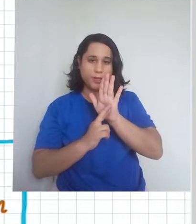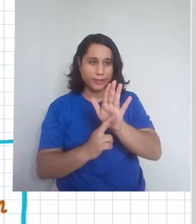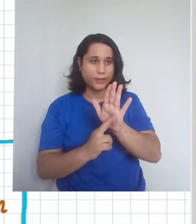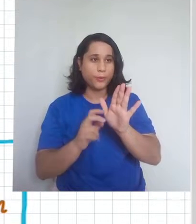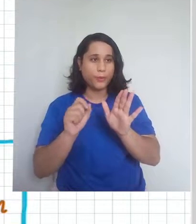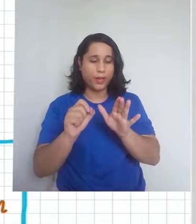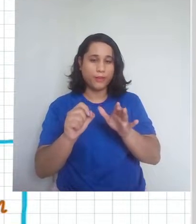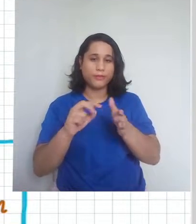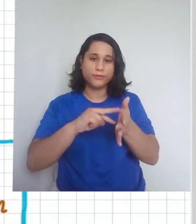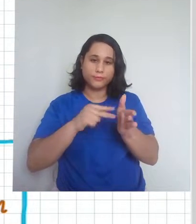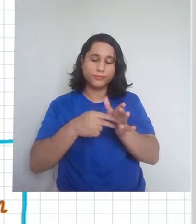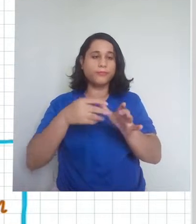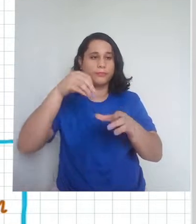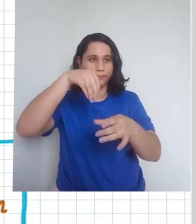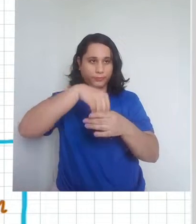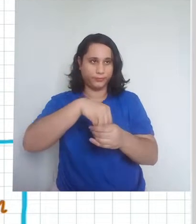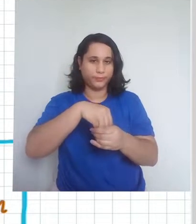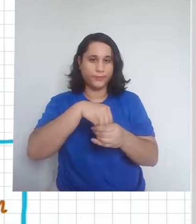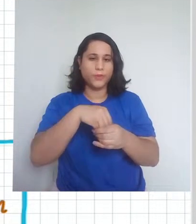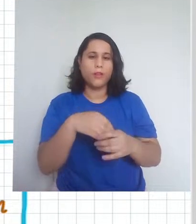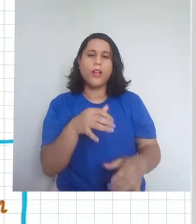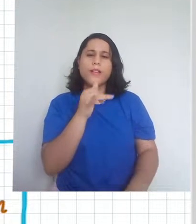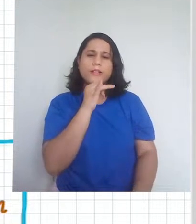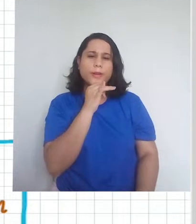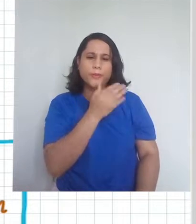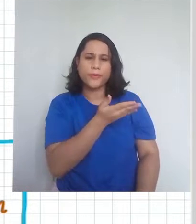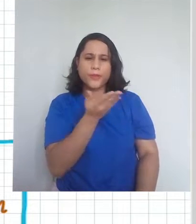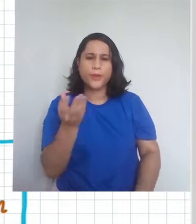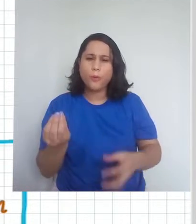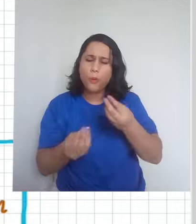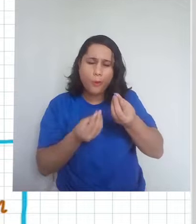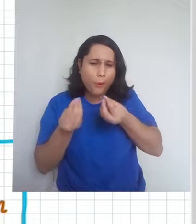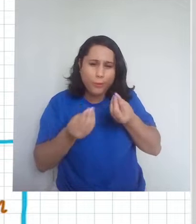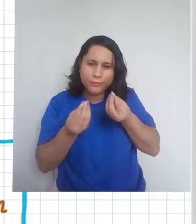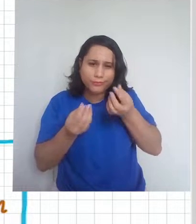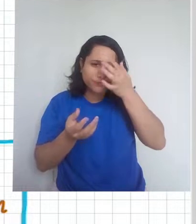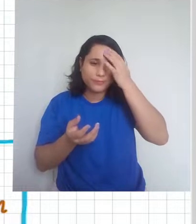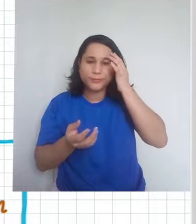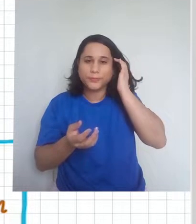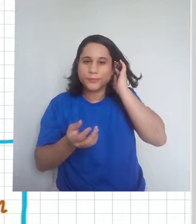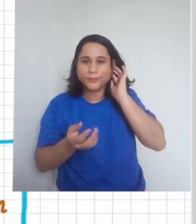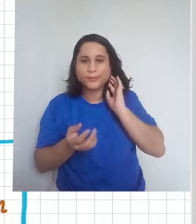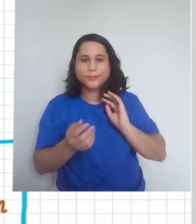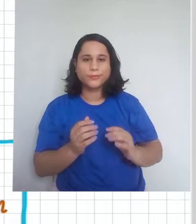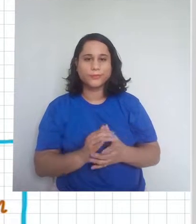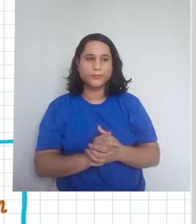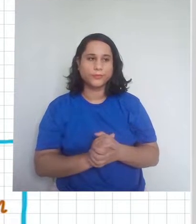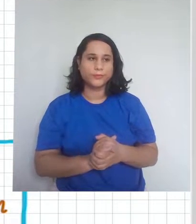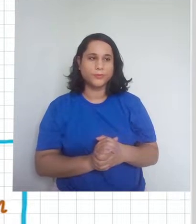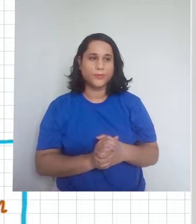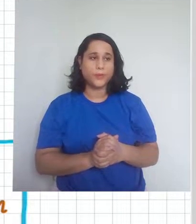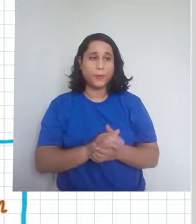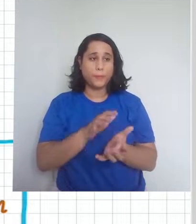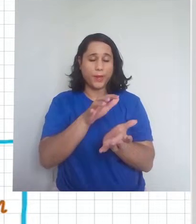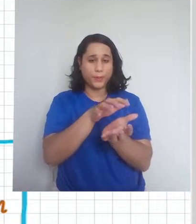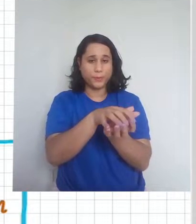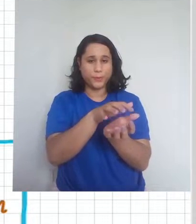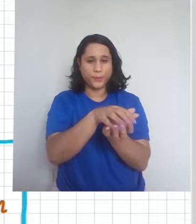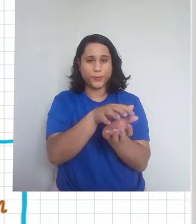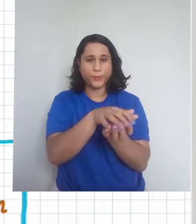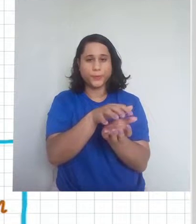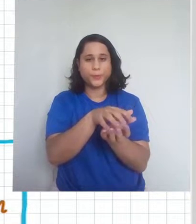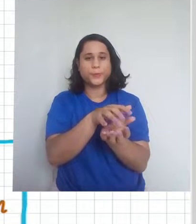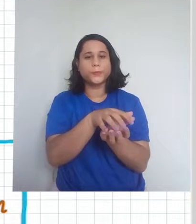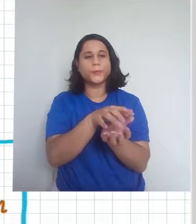dentro. Agora eu vou dar um exemplo para vocês. Como é que funciona isso? Veja só. Pernambuco.